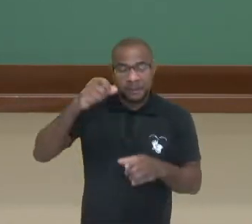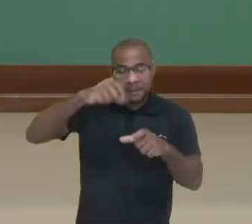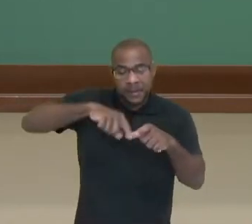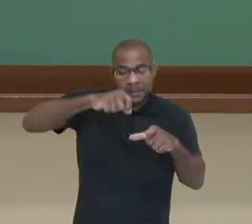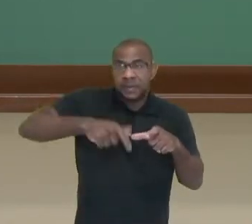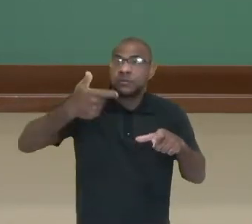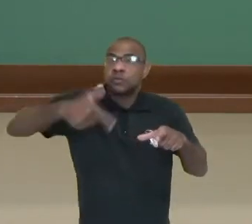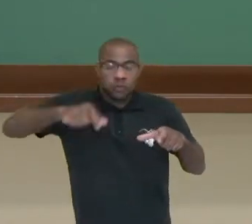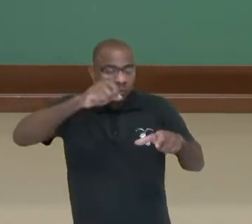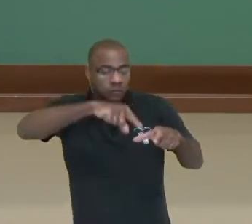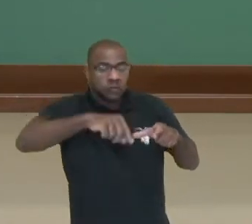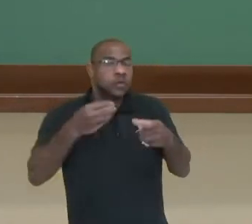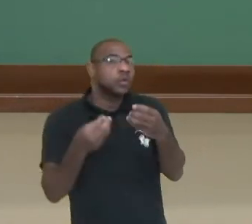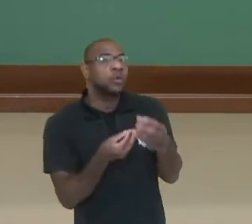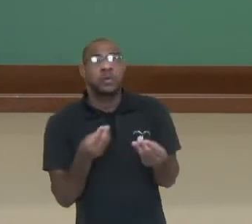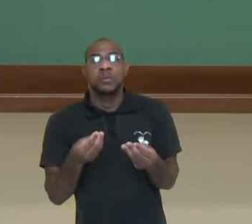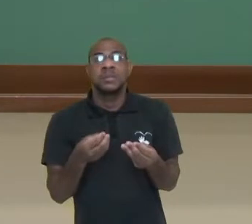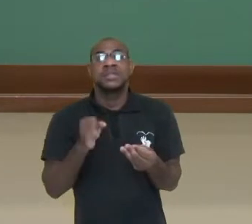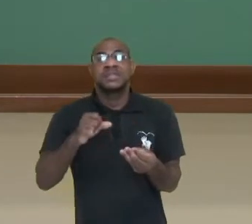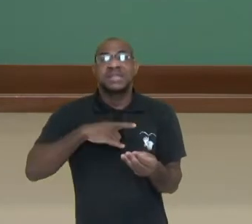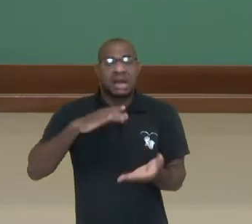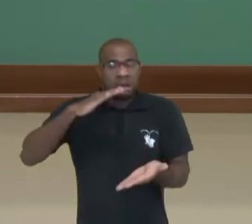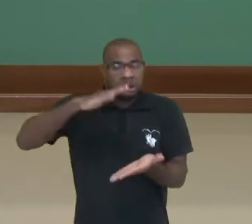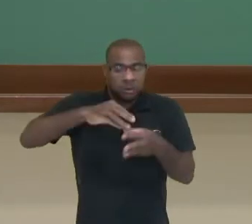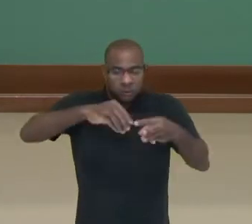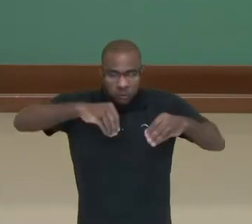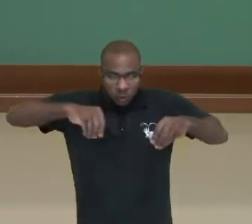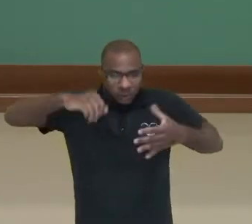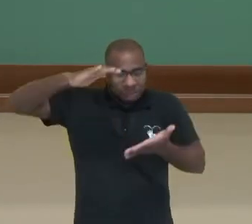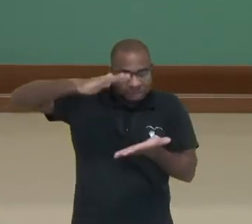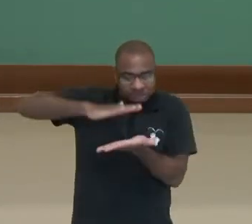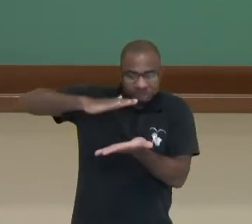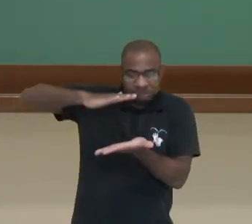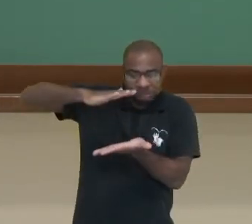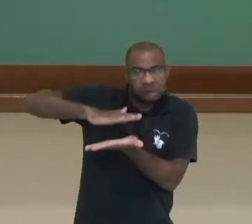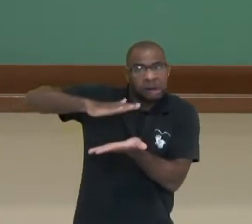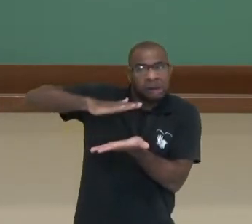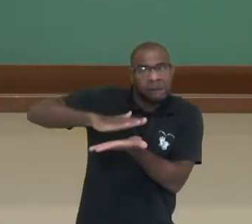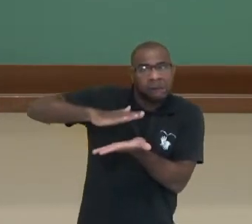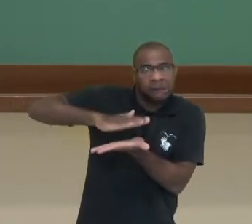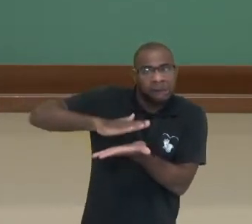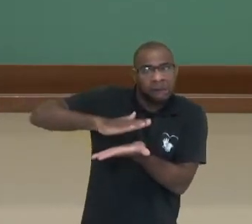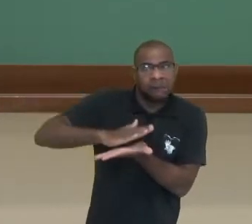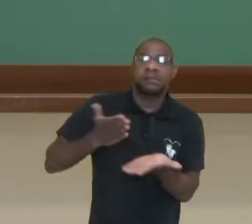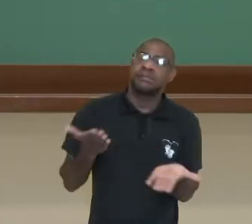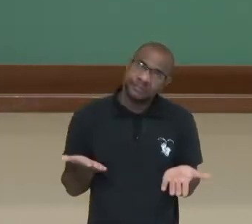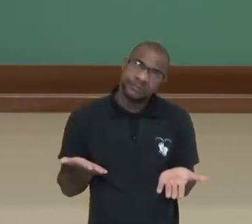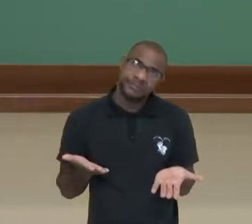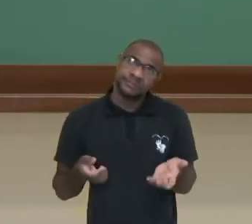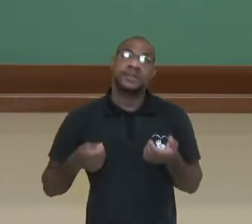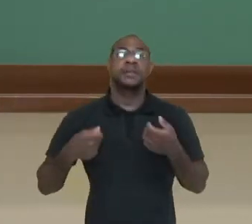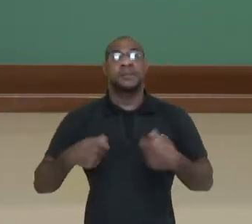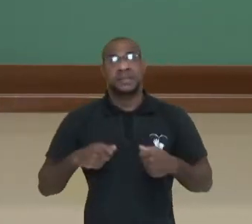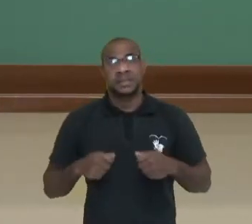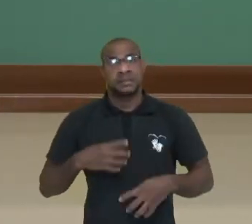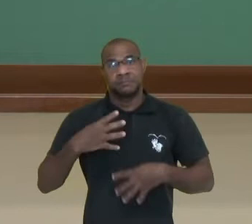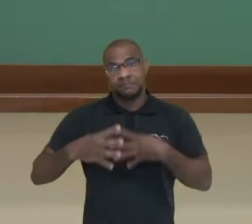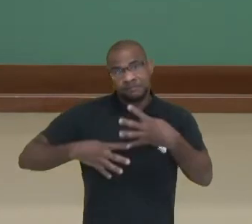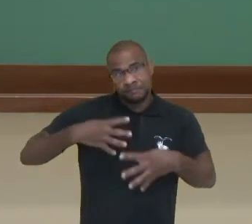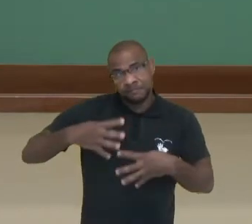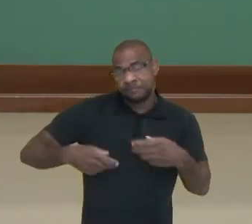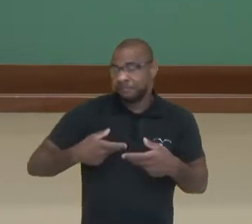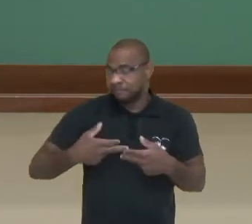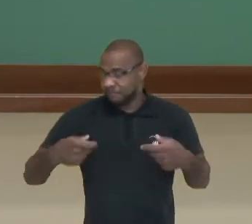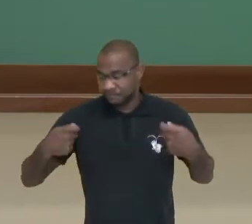fazer um plantio que o solo está tão compactado? Exige, então, isso foi um impacto ambiental e exige correções. Que interessante,